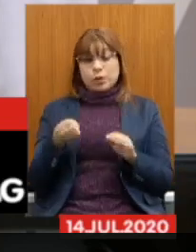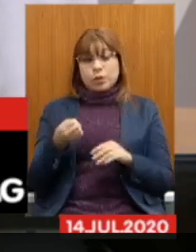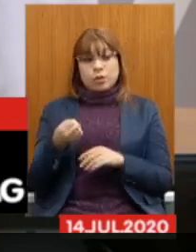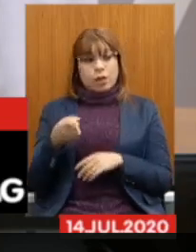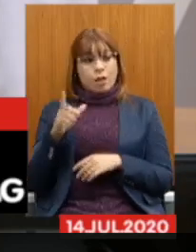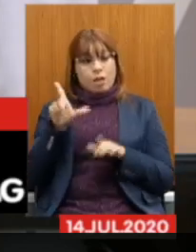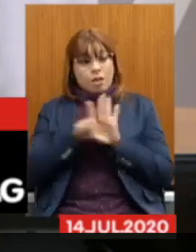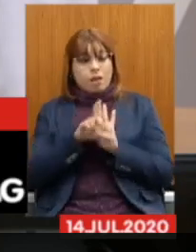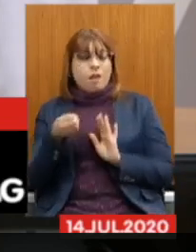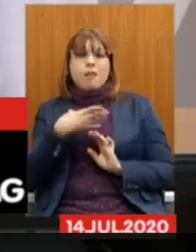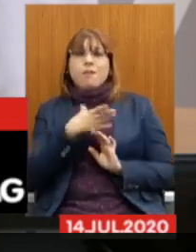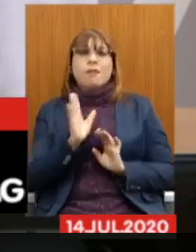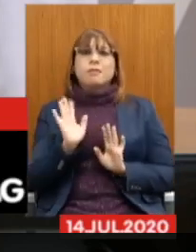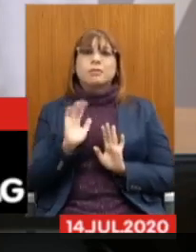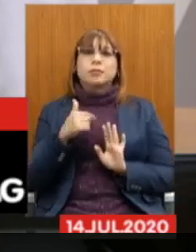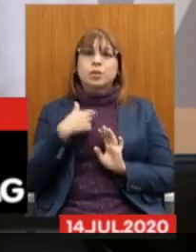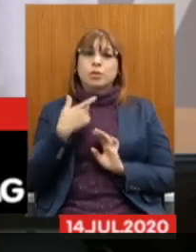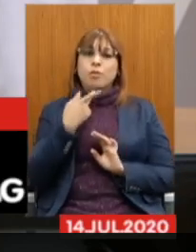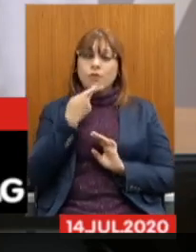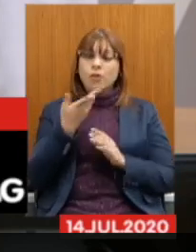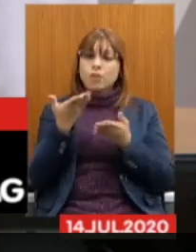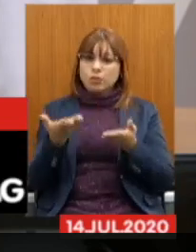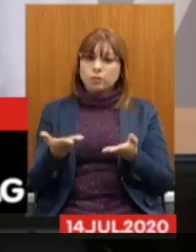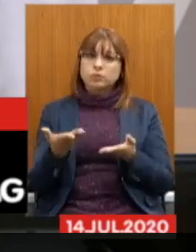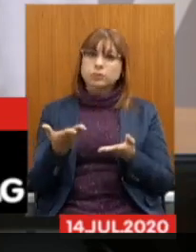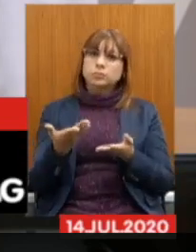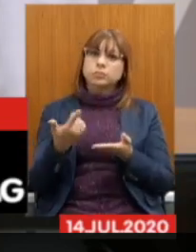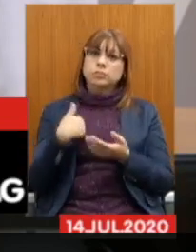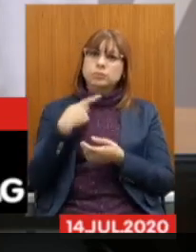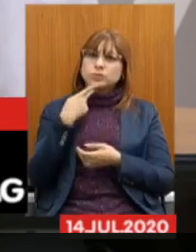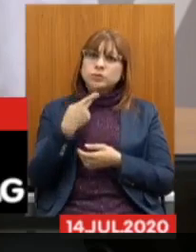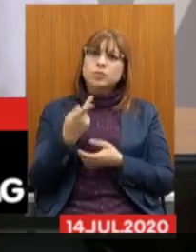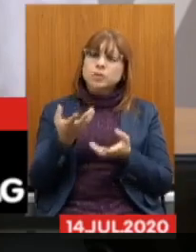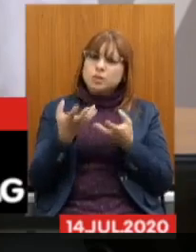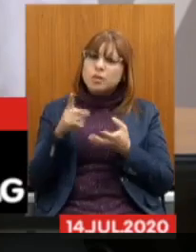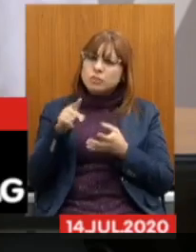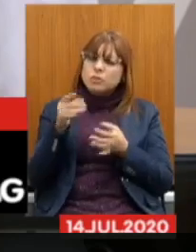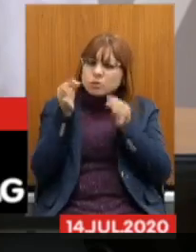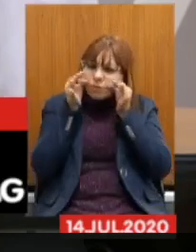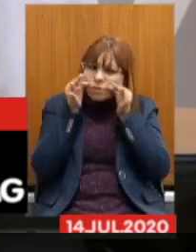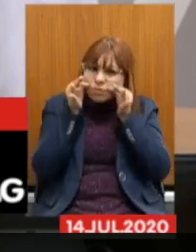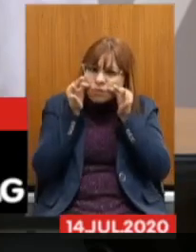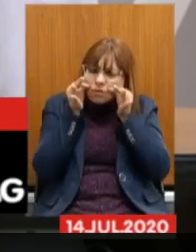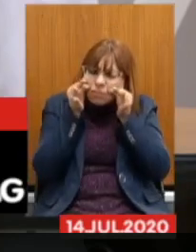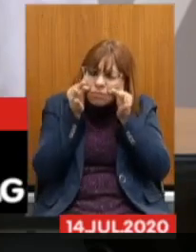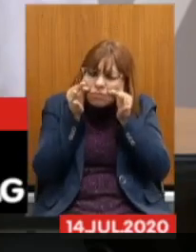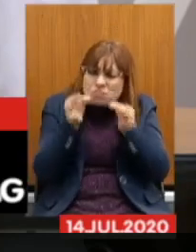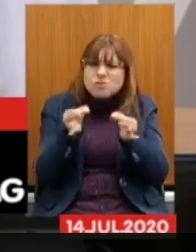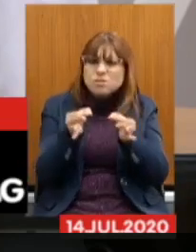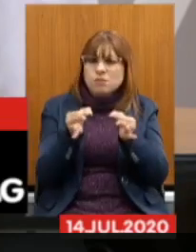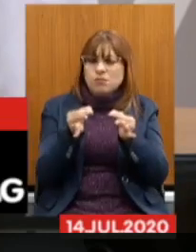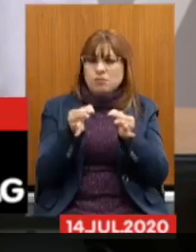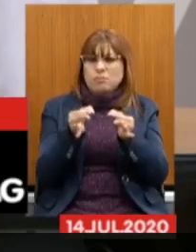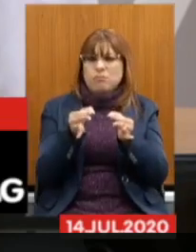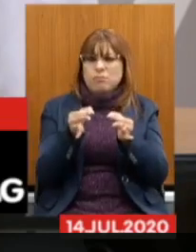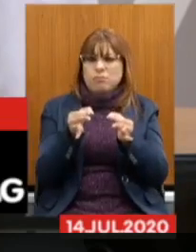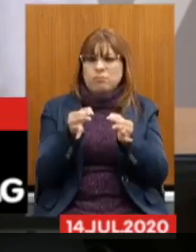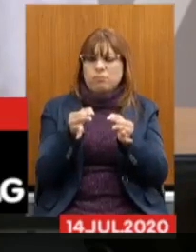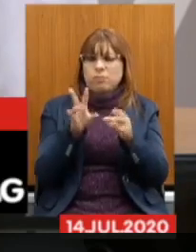E aqui eu estou falando nessa casa e reputo isso gravíssimo. Queria que vocês prestassem assim, muita consideração nesse